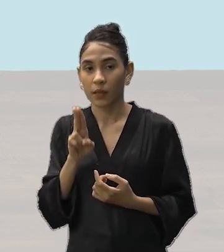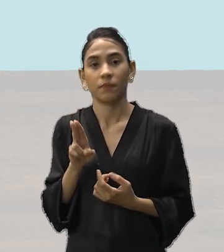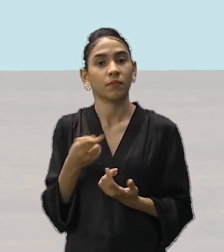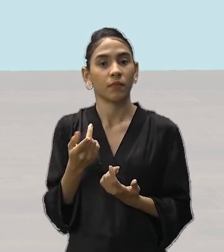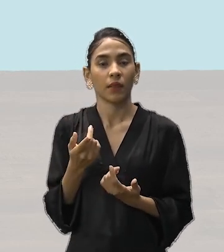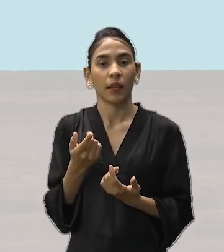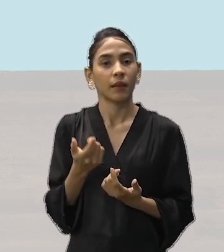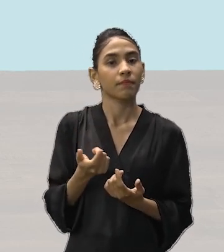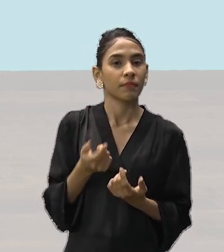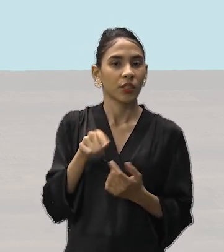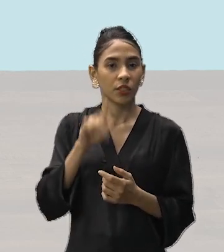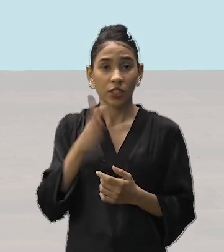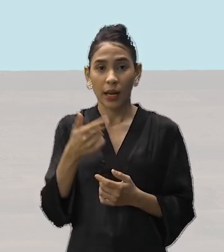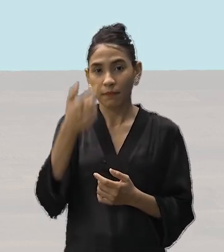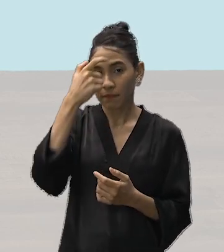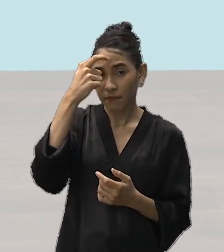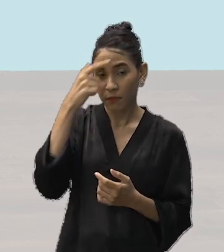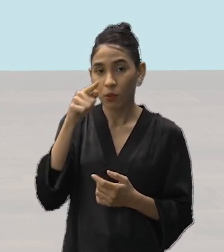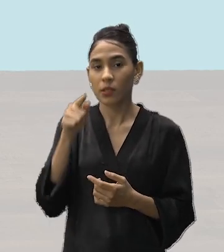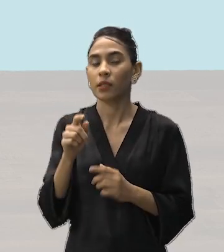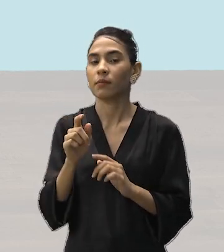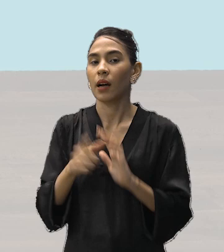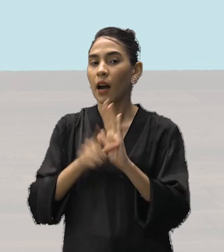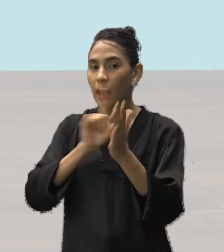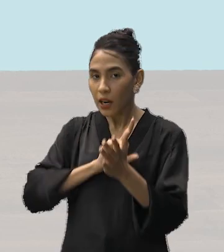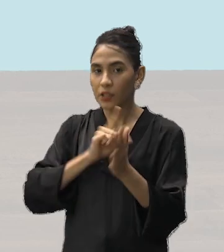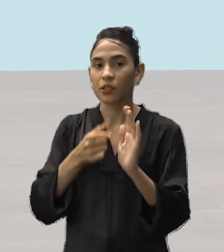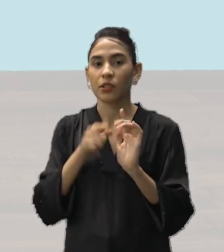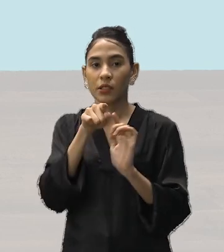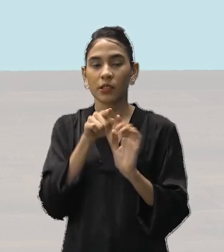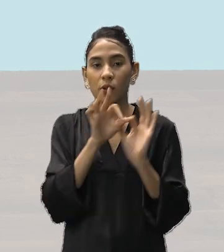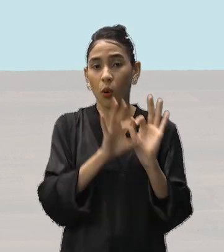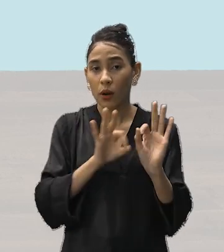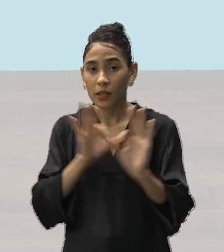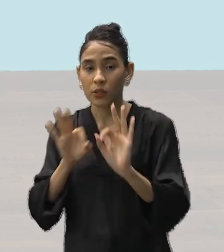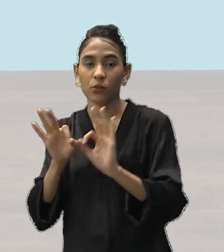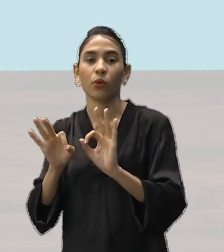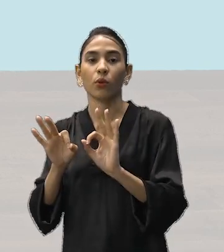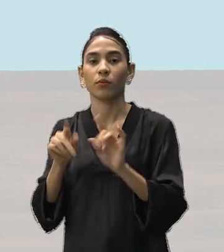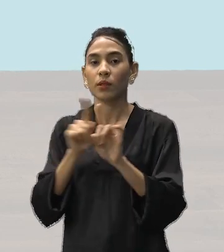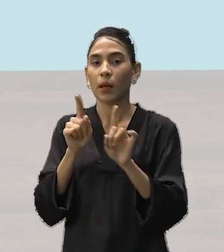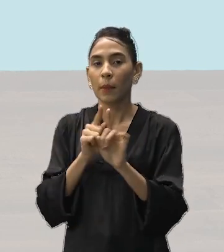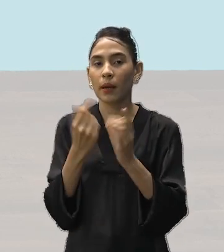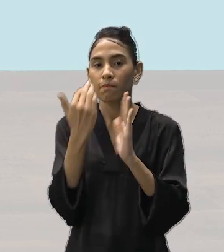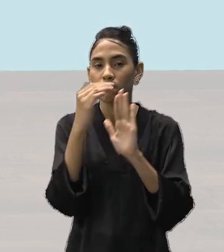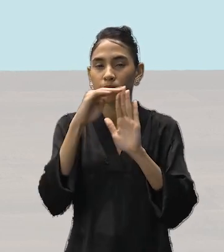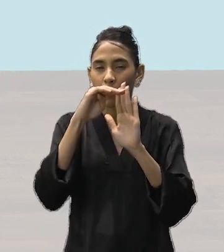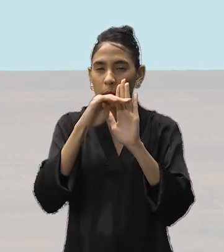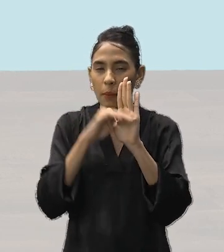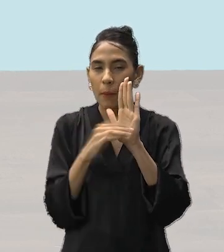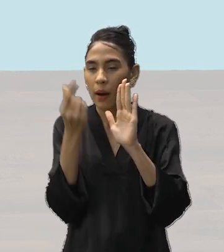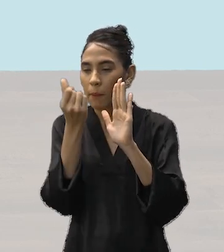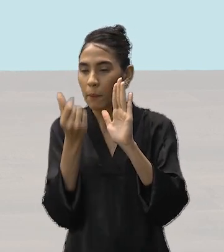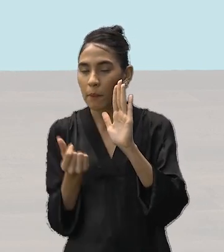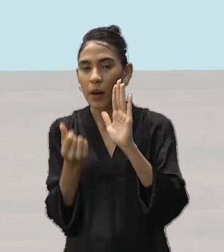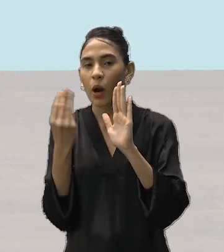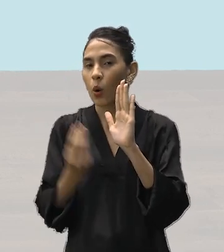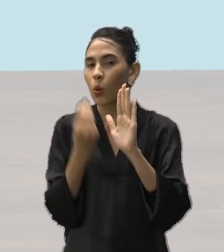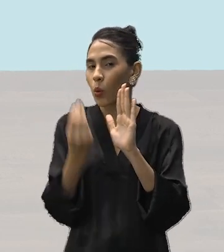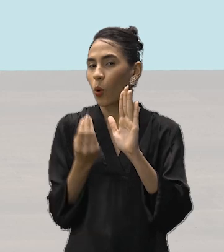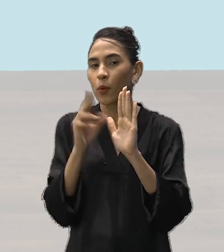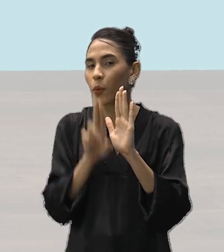utilizando a razão, você deve ter feito um planejamento, você deve ter feito um orçamento, deve ter imaginado N